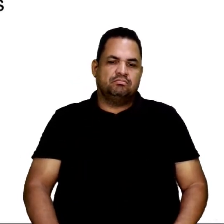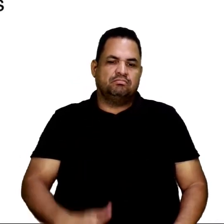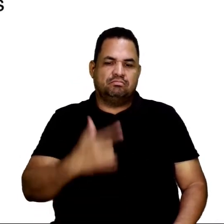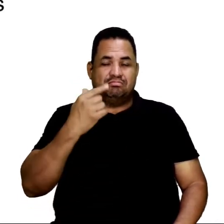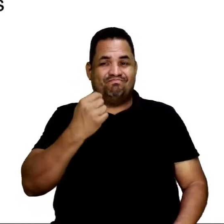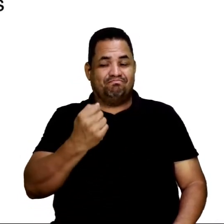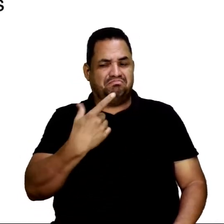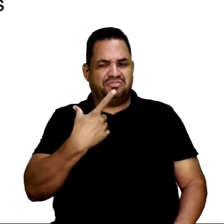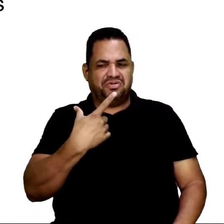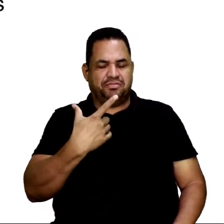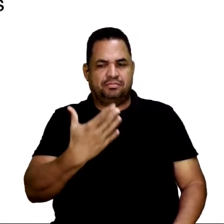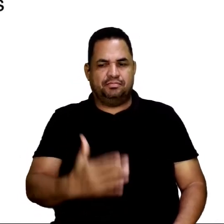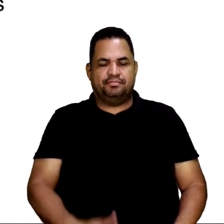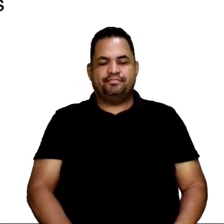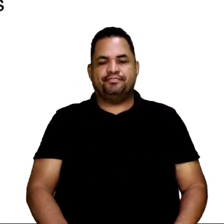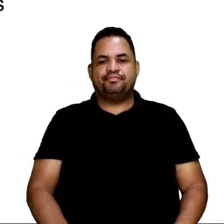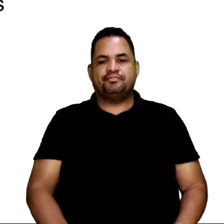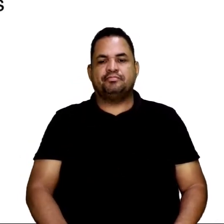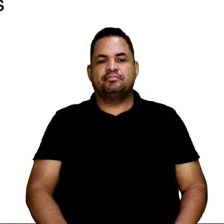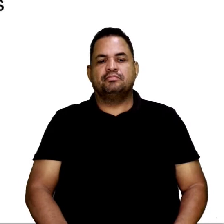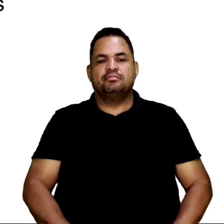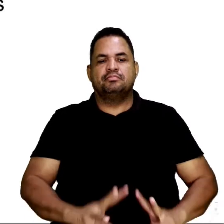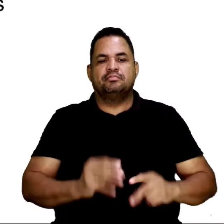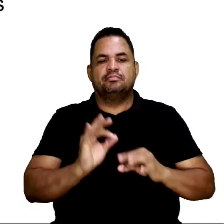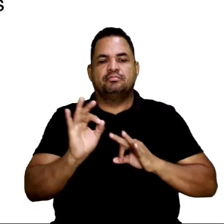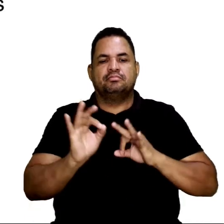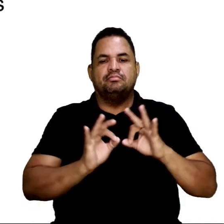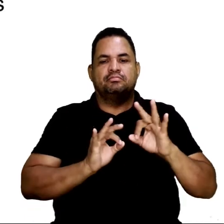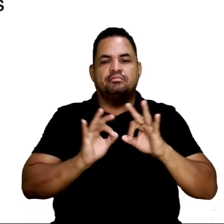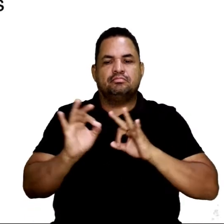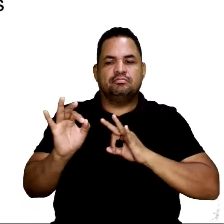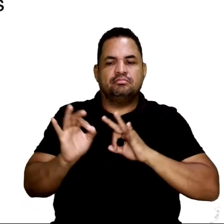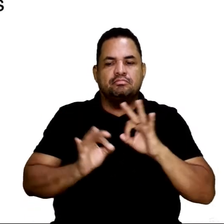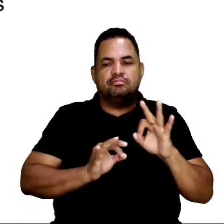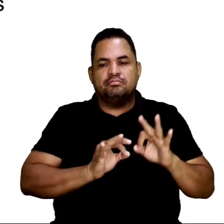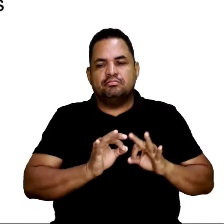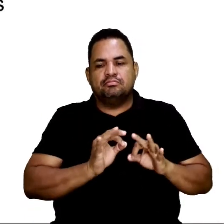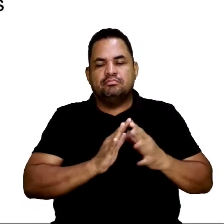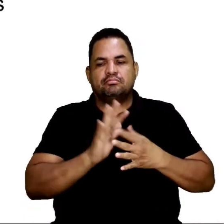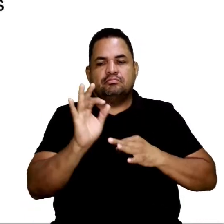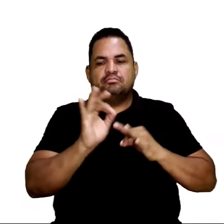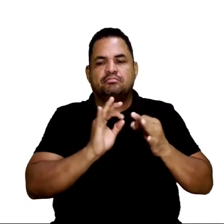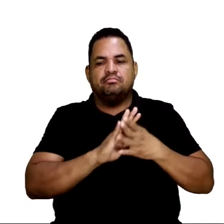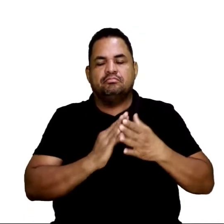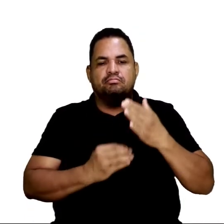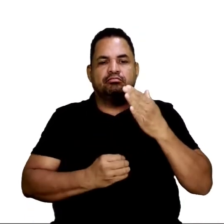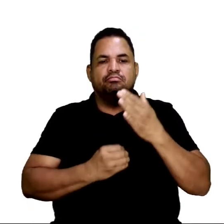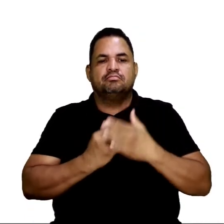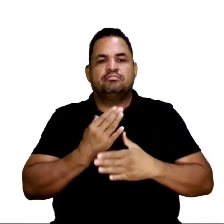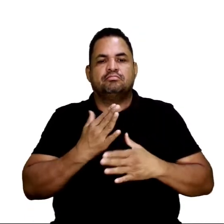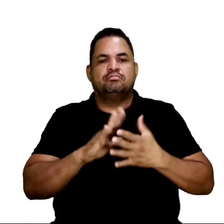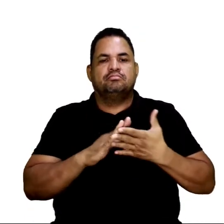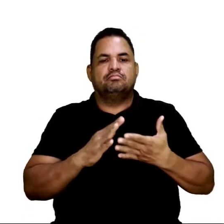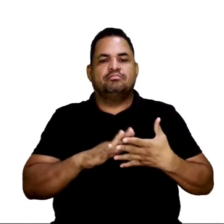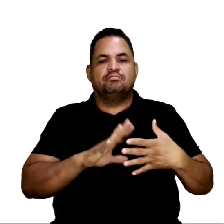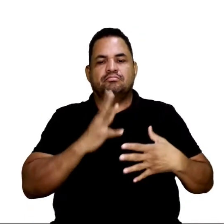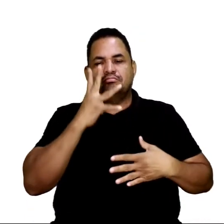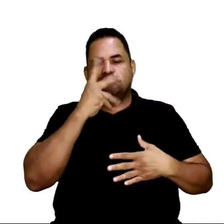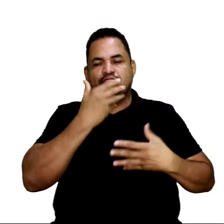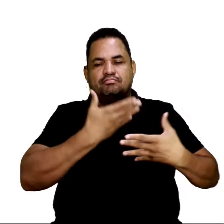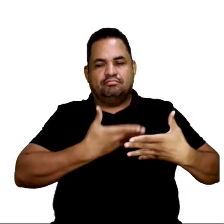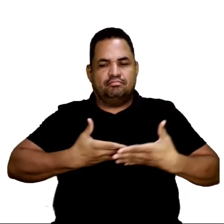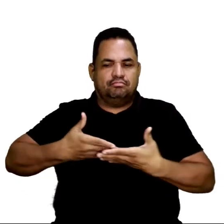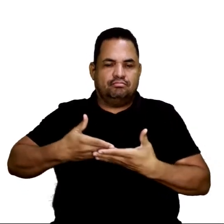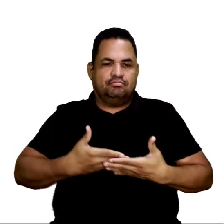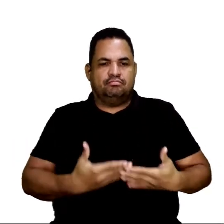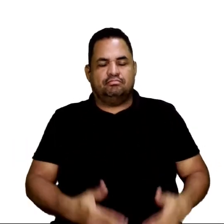Estranho, né? Mas tudo isso vai se conectando até formar aquele belo bebê, tá?